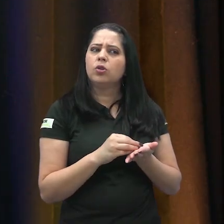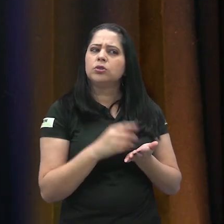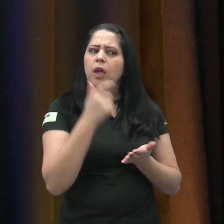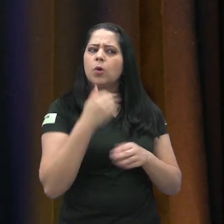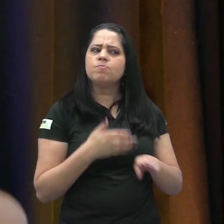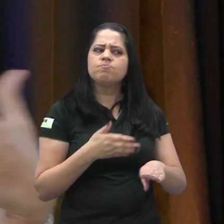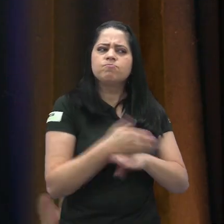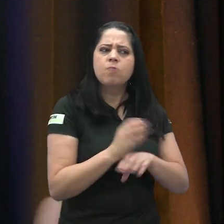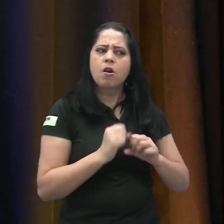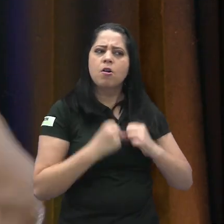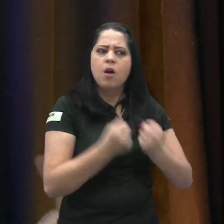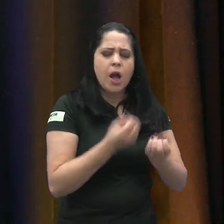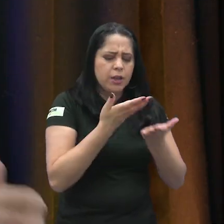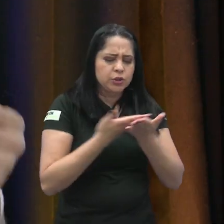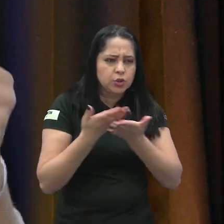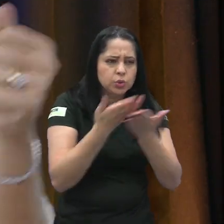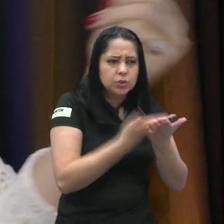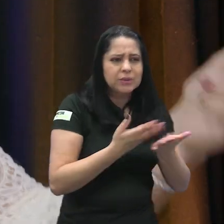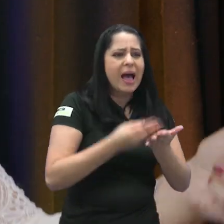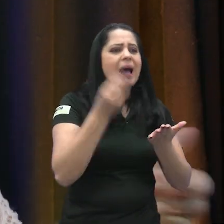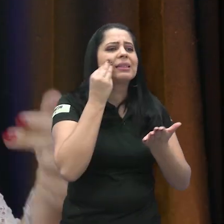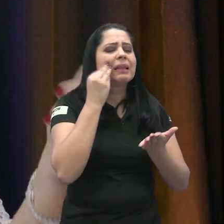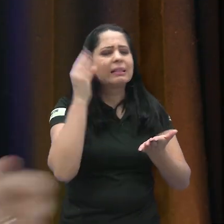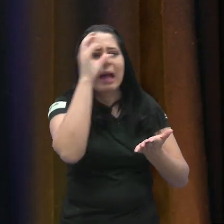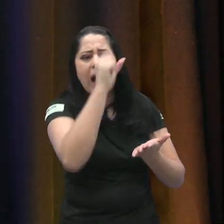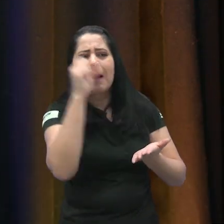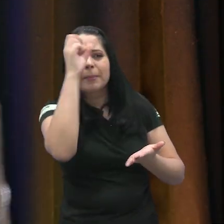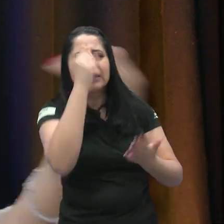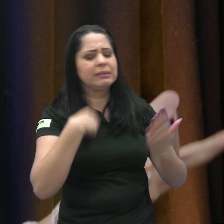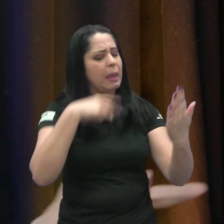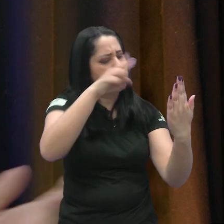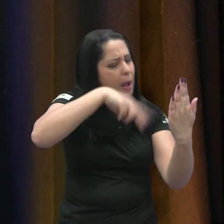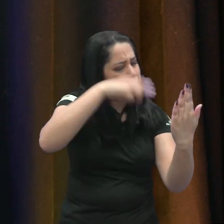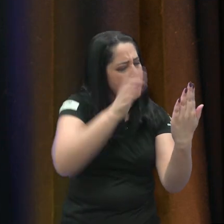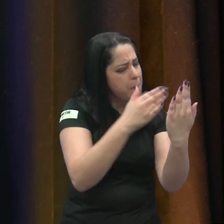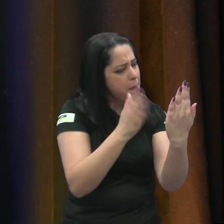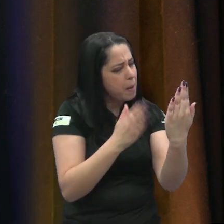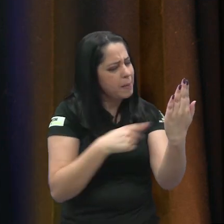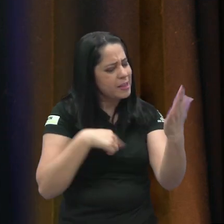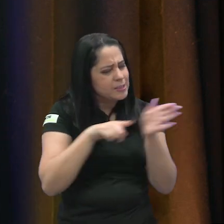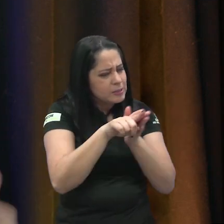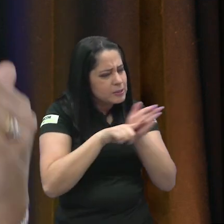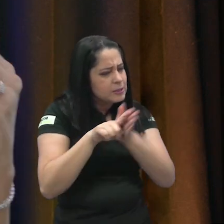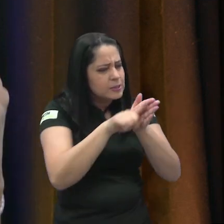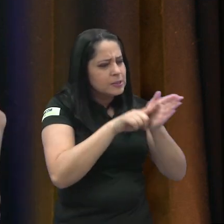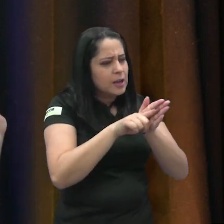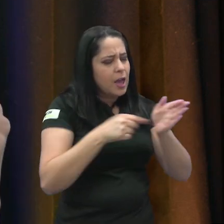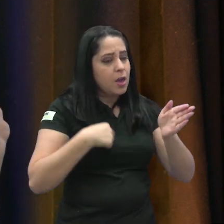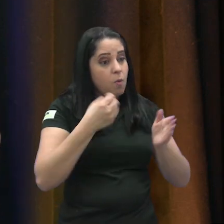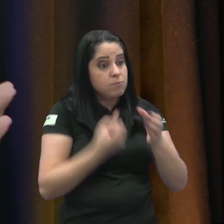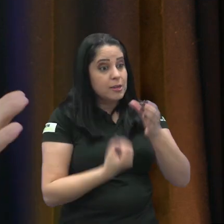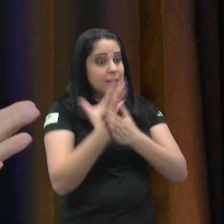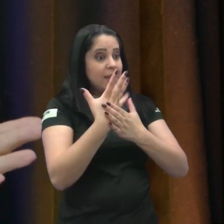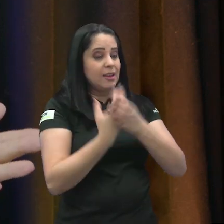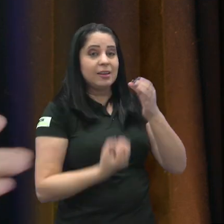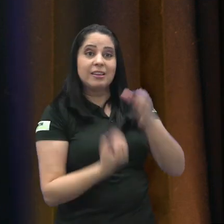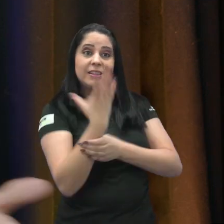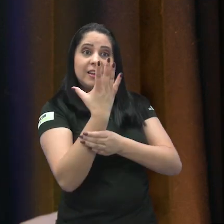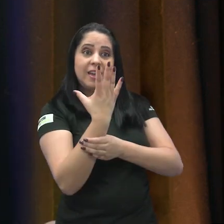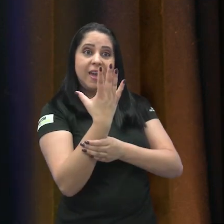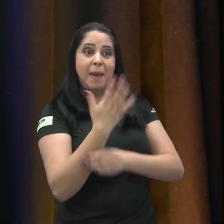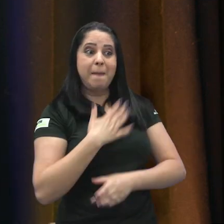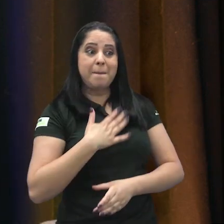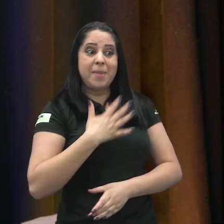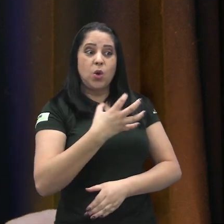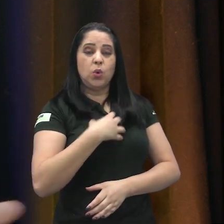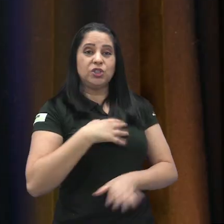muito atrás, estudei, fui atrás, tentava aprender com as pessoas, com livros e tudo mais, e eu meio que criei um jeito de